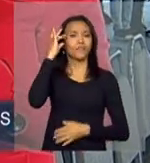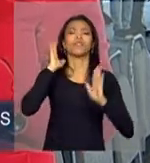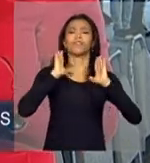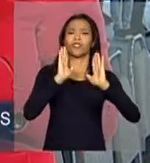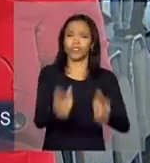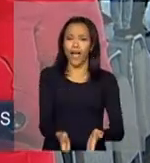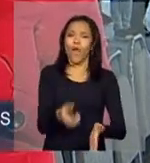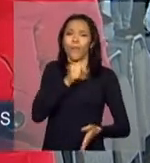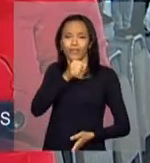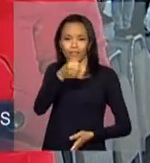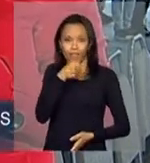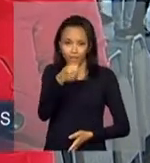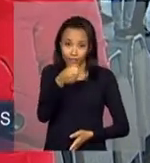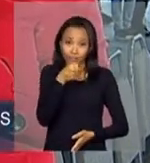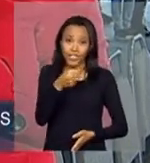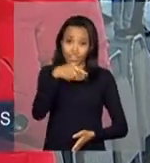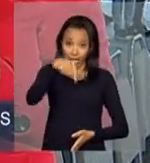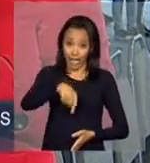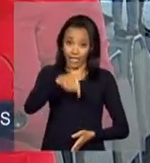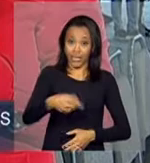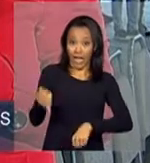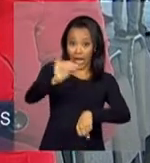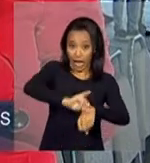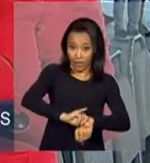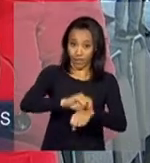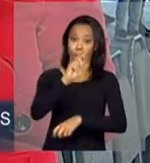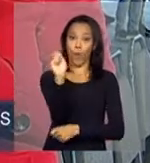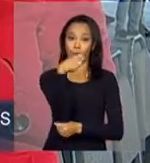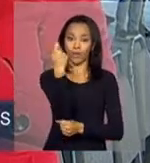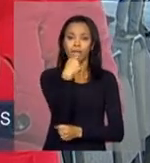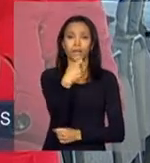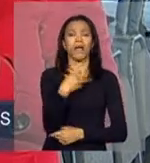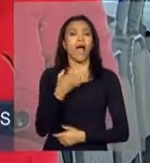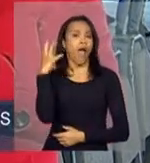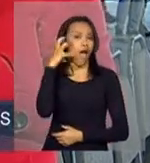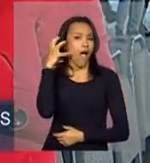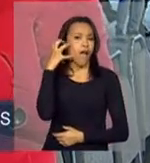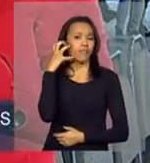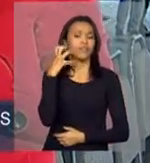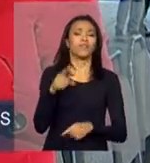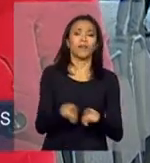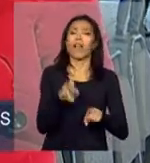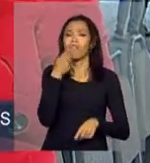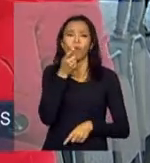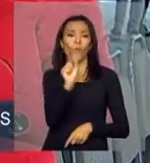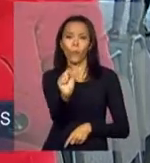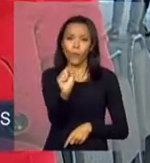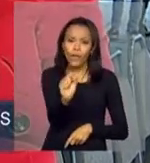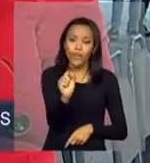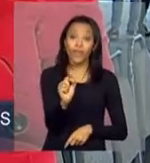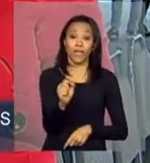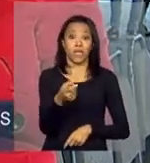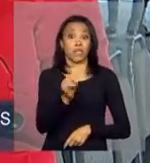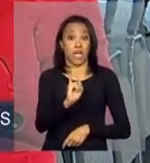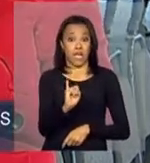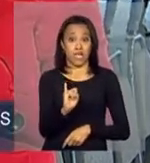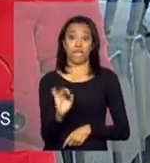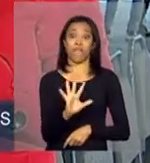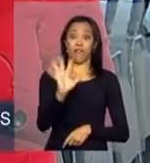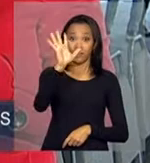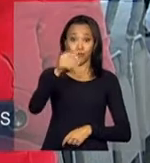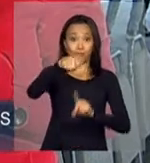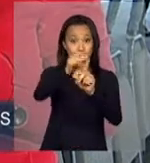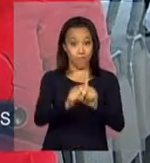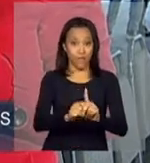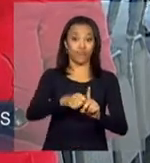concedeu uma entrevista coletiva em Porto Alegre a emissoras de rádio locais. Ela comentou o recuo da inflação no mês de